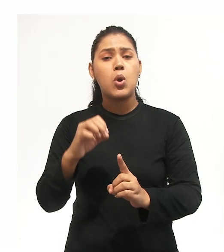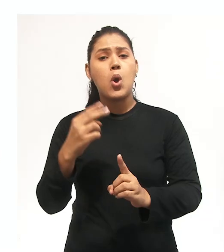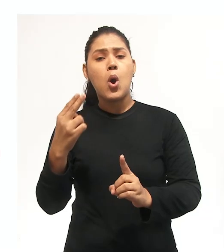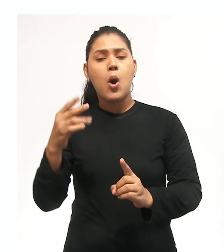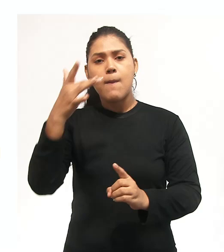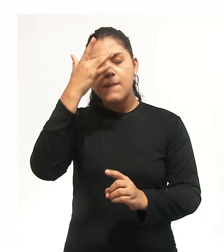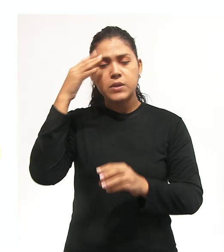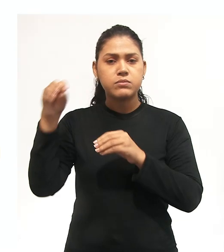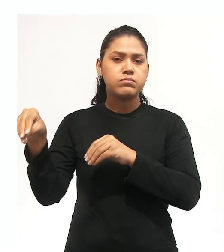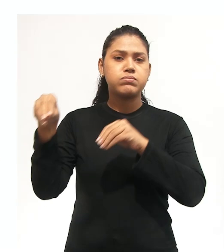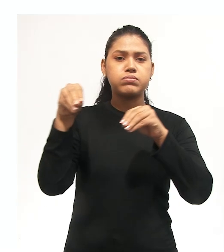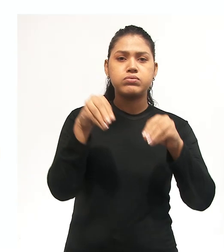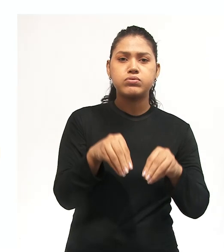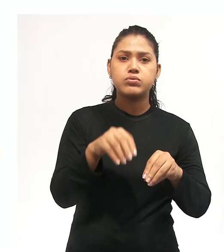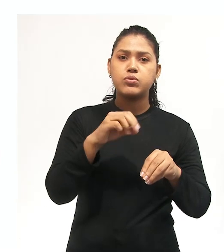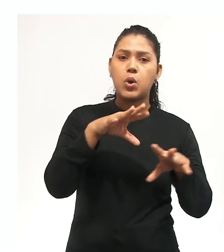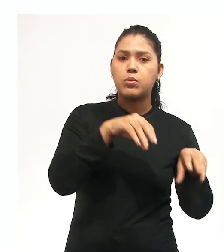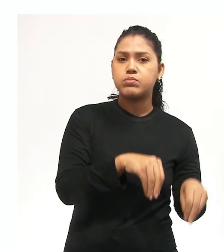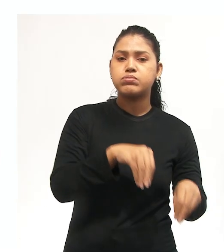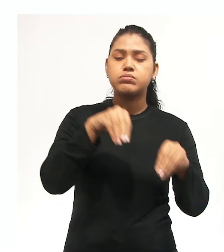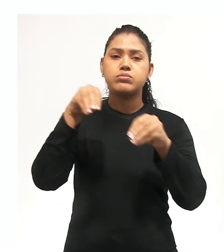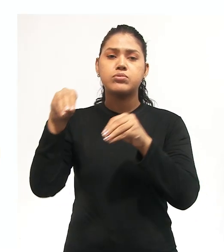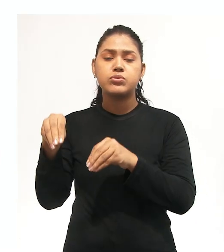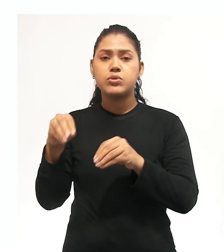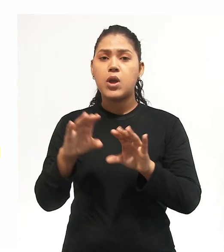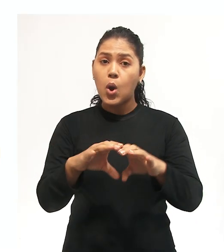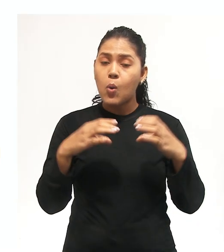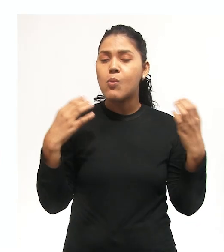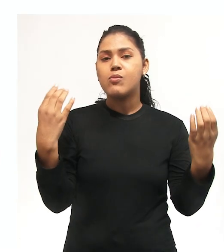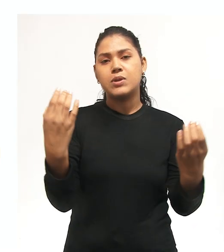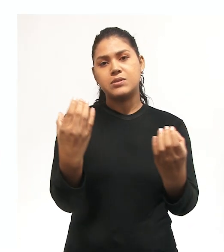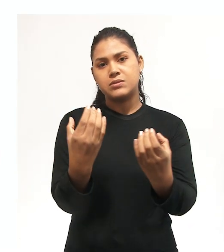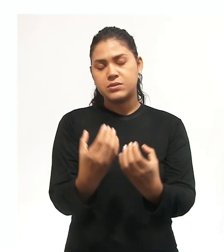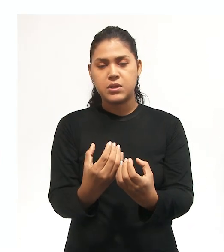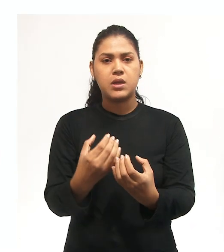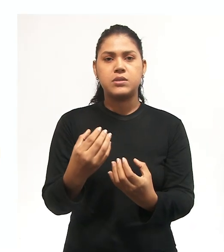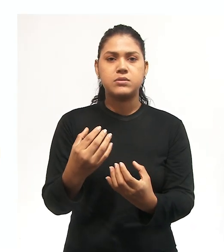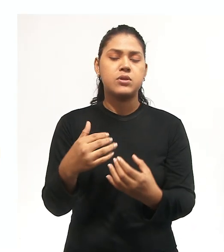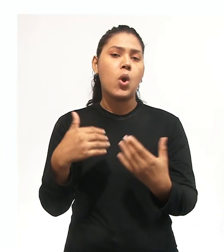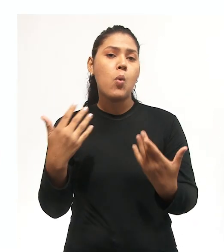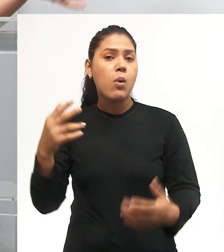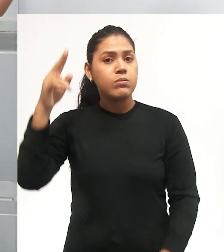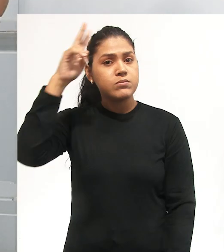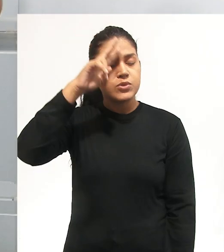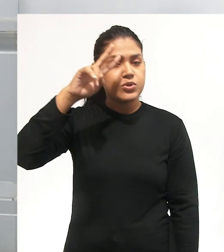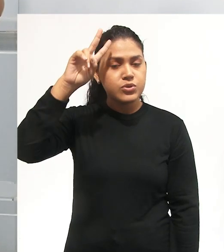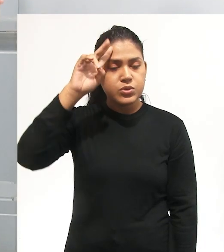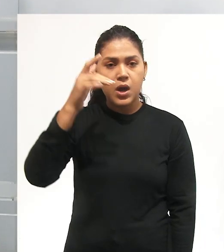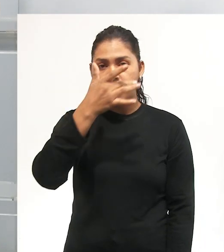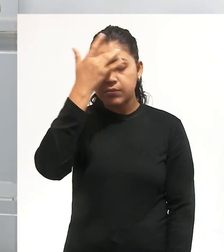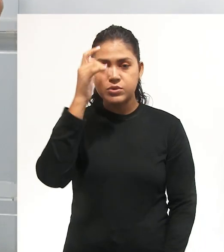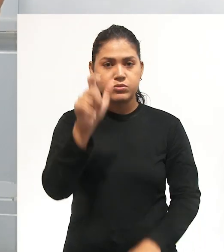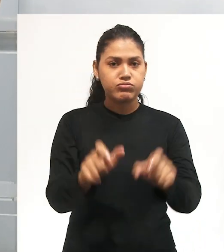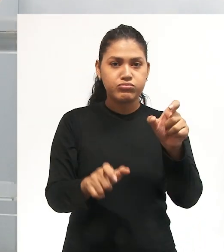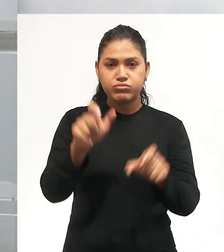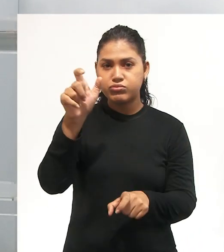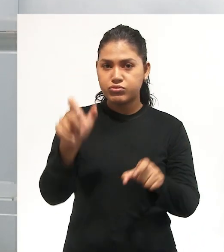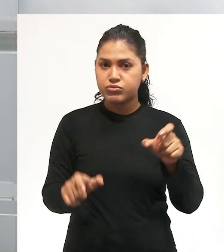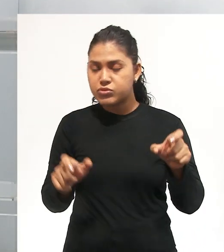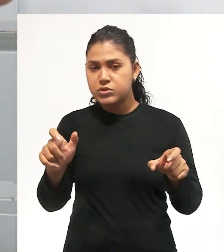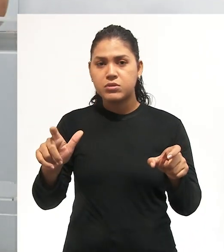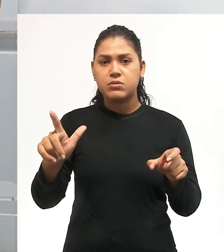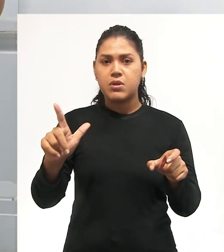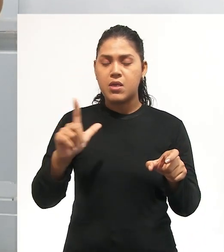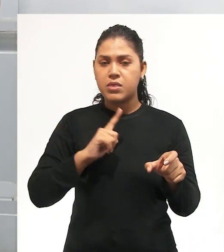as pessoas que compõem e quais são as histórias dessas pessoas dentro dessa comunidade? Se